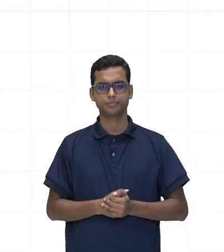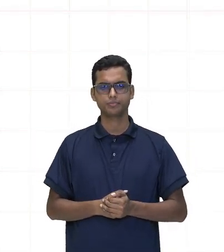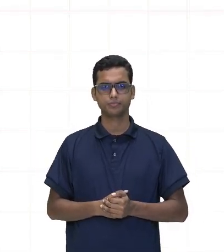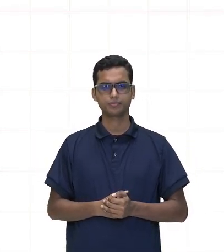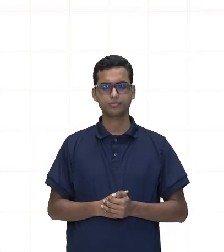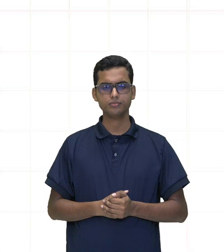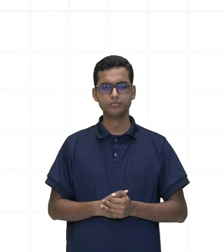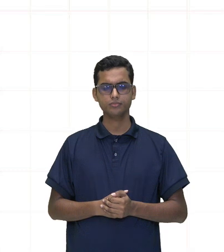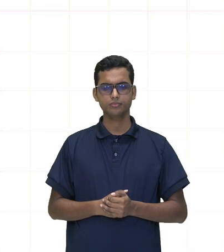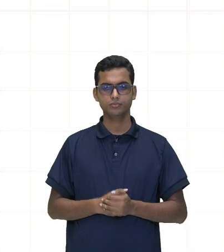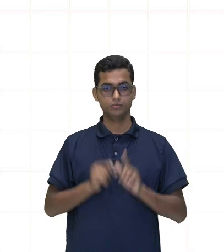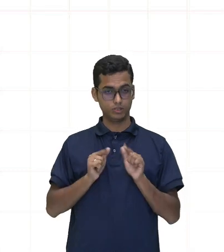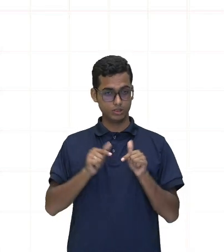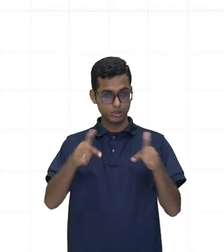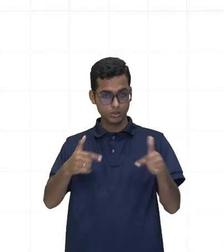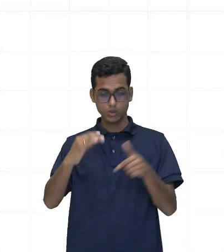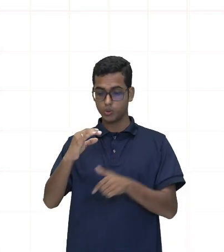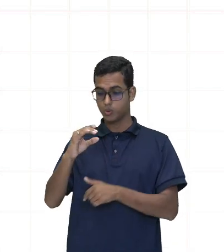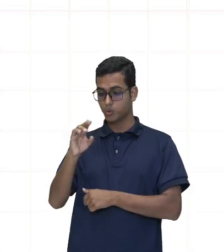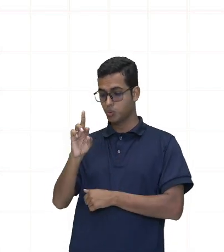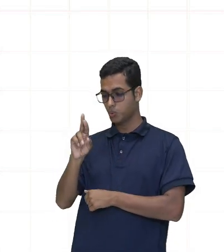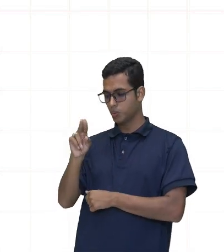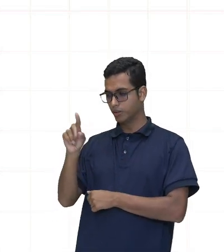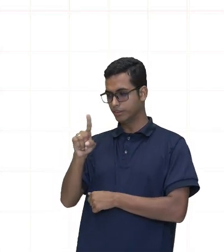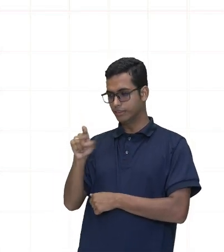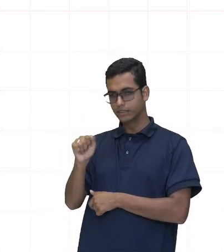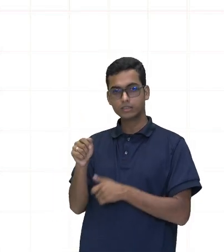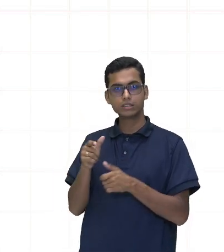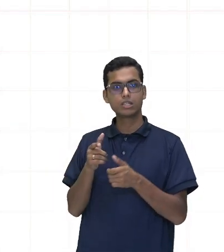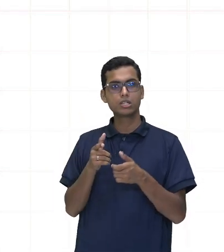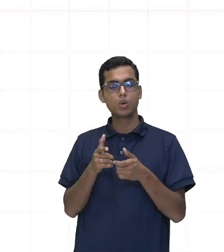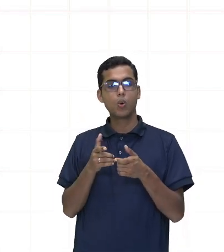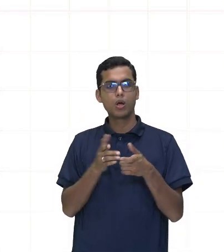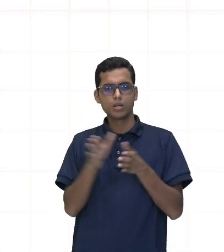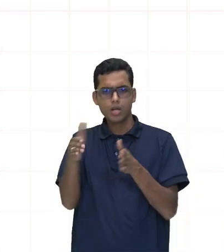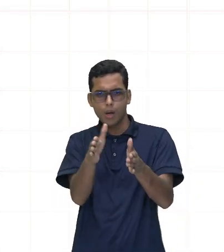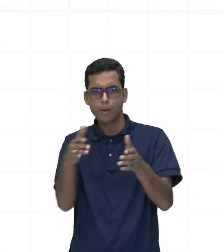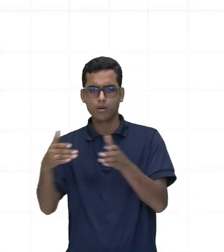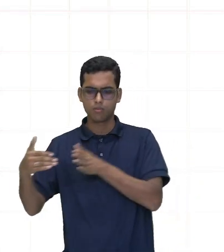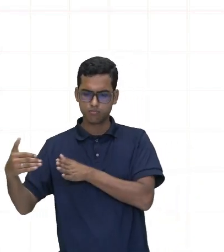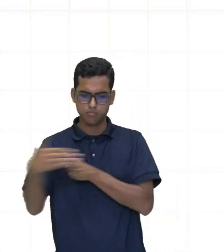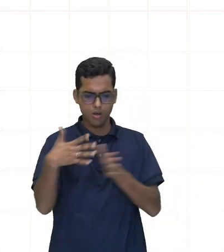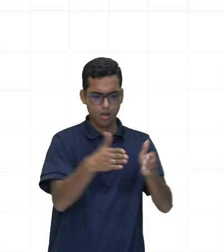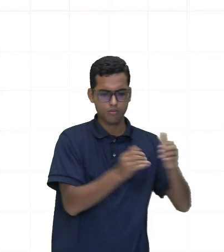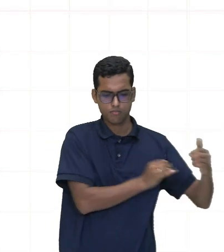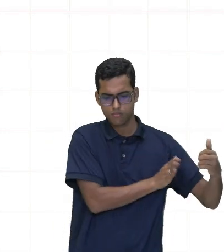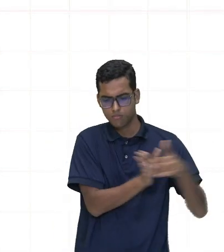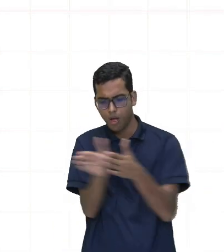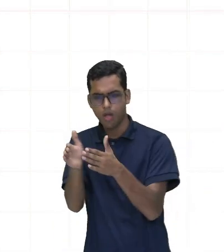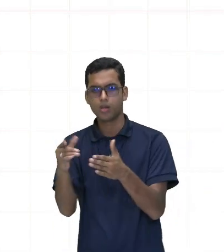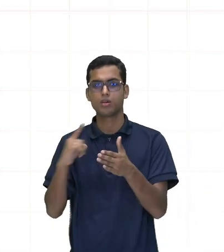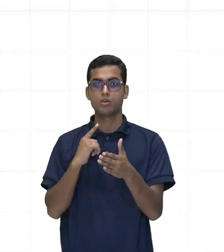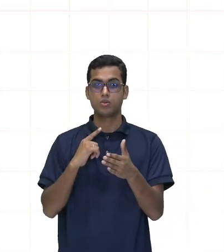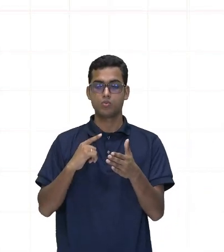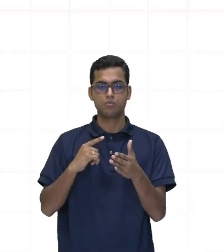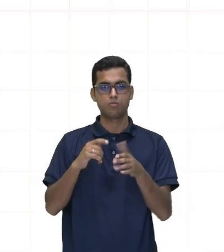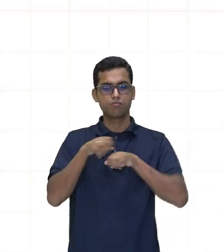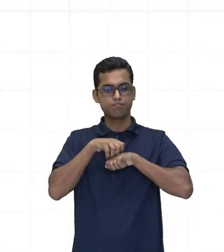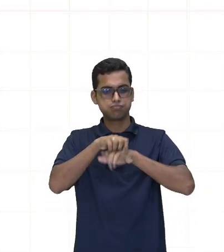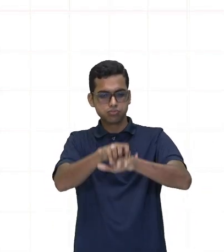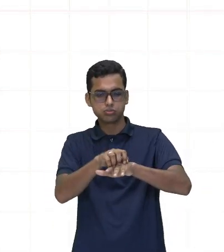séculos, marcando uma mudança significativa nas estruturas sociais, econômicas e políticas